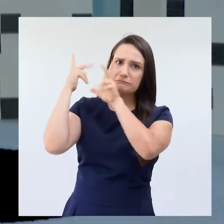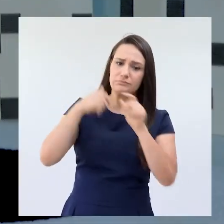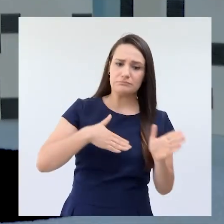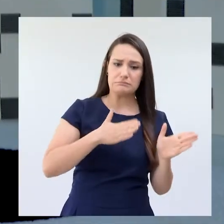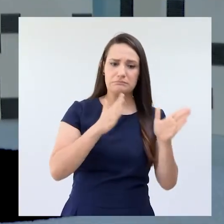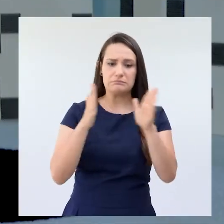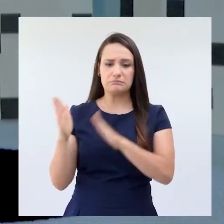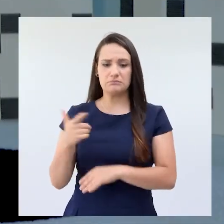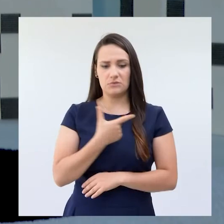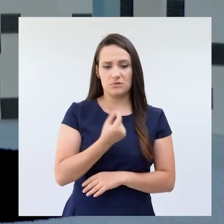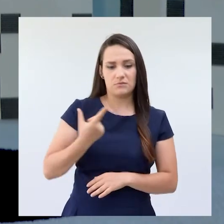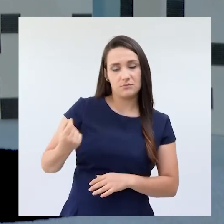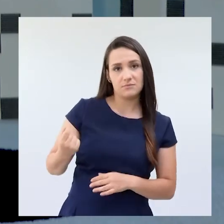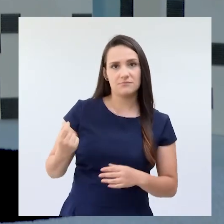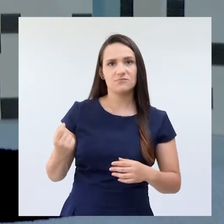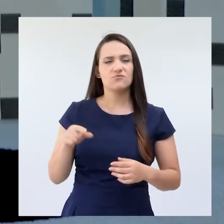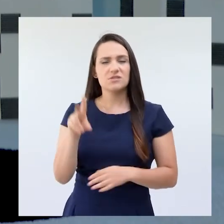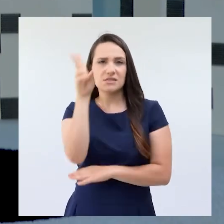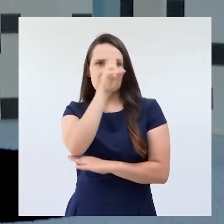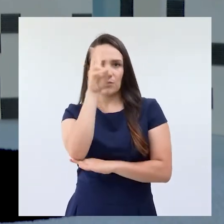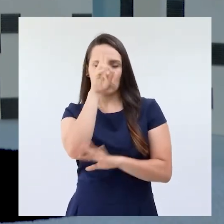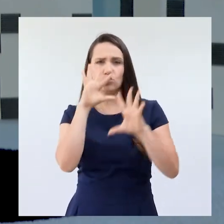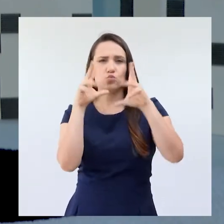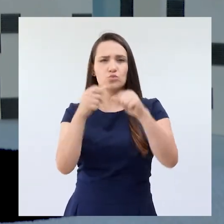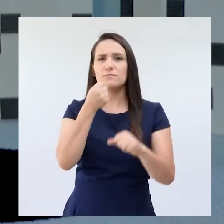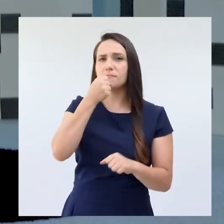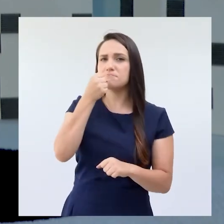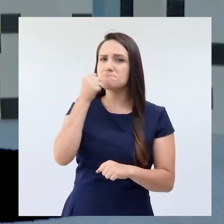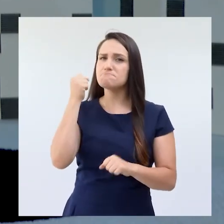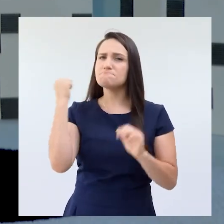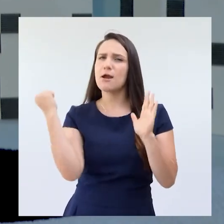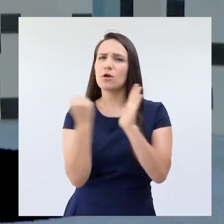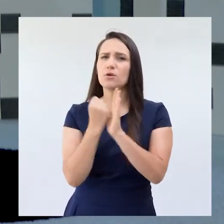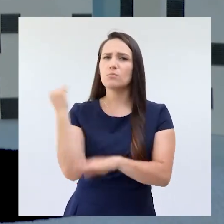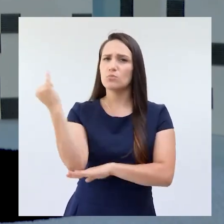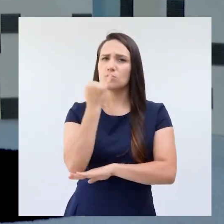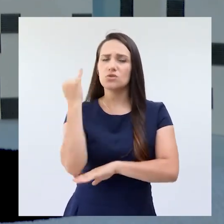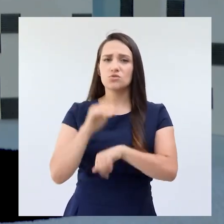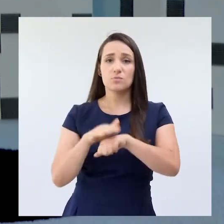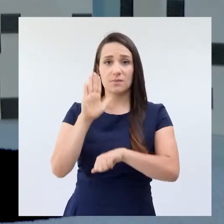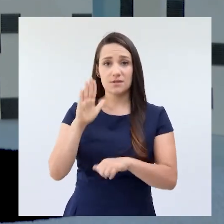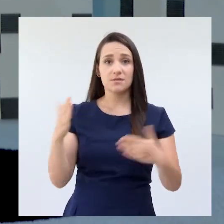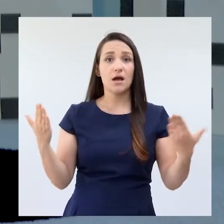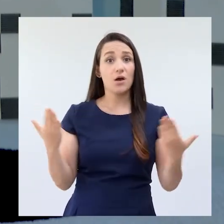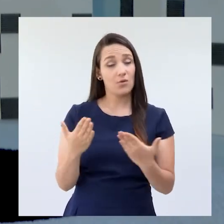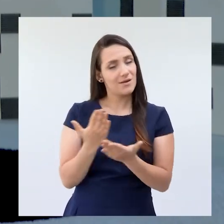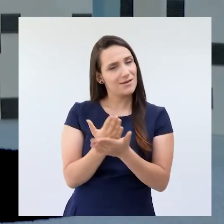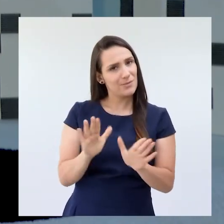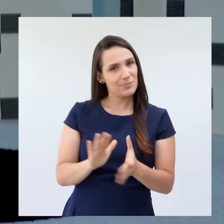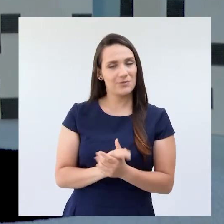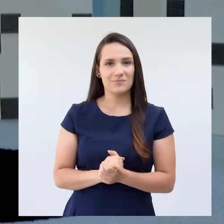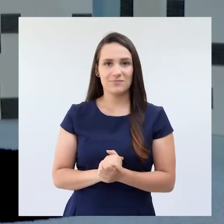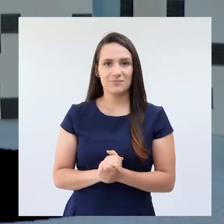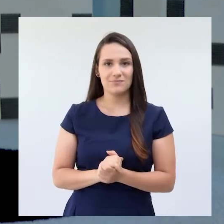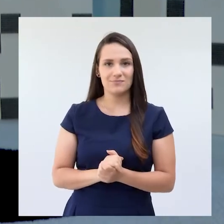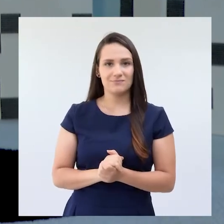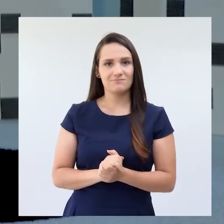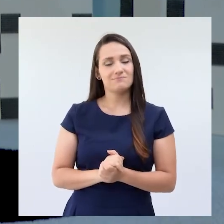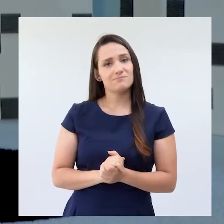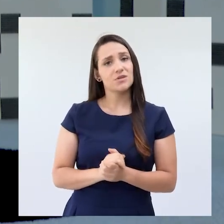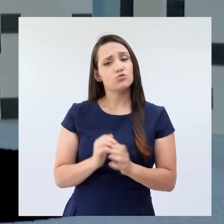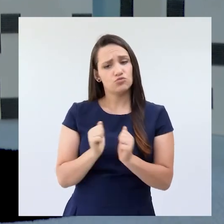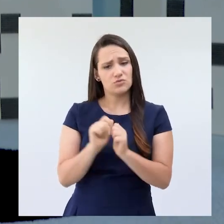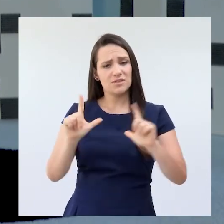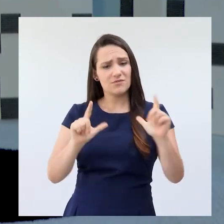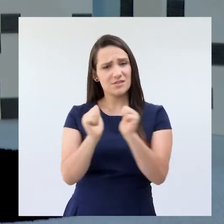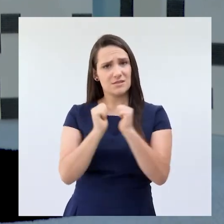de 2020, onde relembramos as mais marcantes entrevistas realizadas no Considerações, nós ficamos por aqui. E em